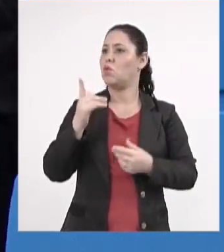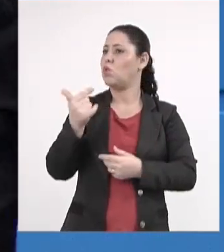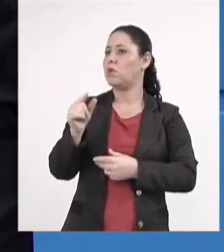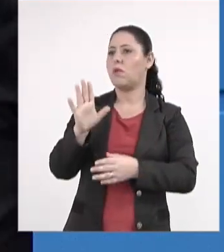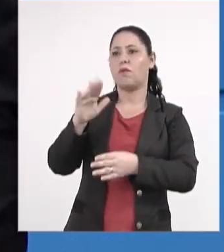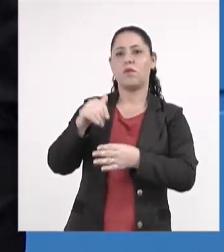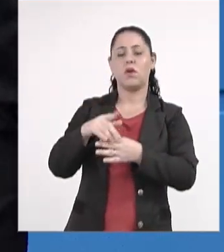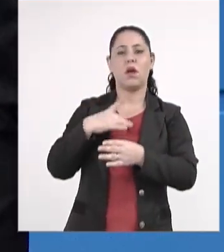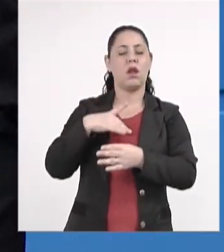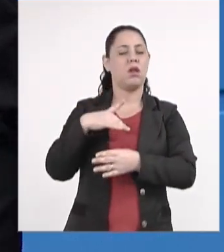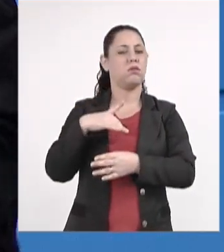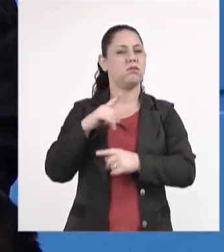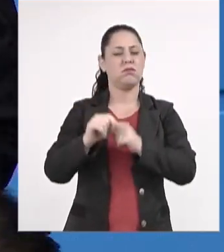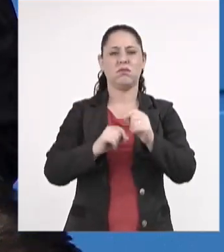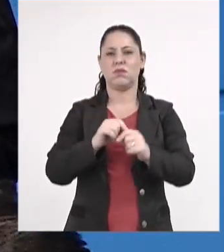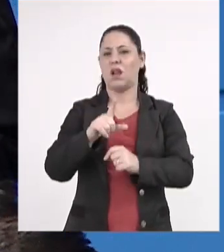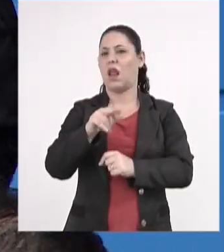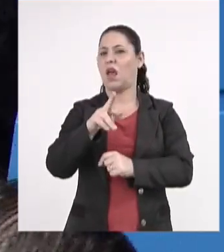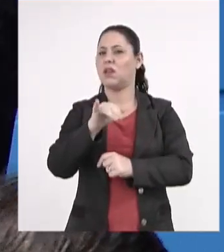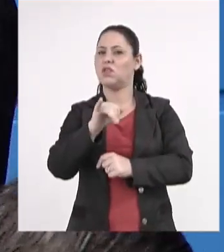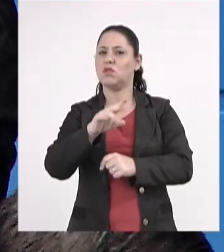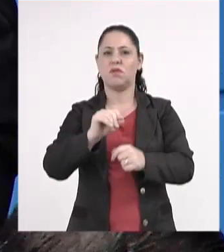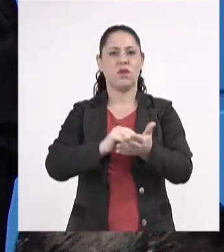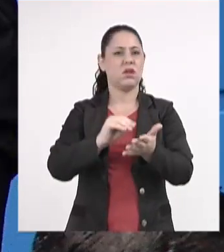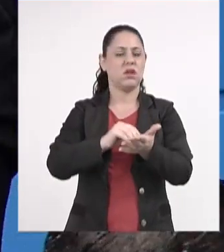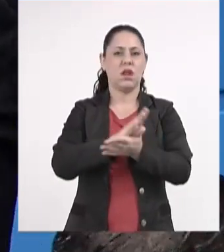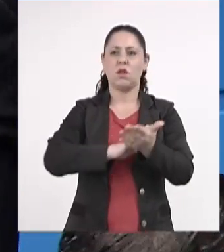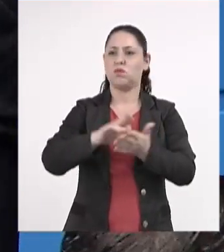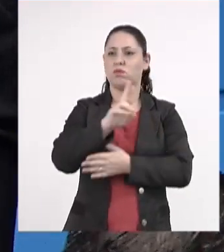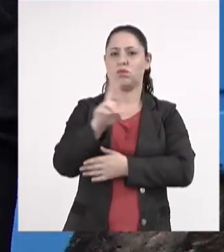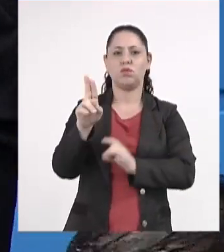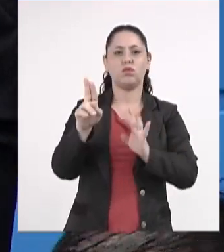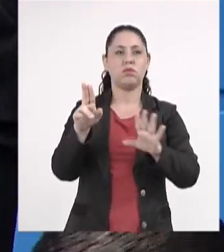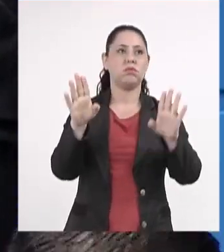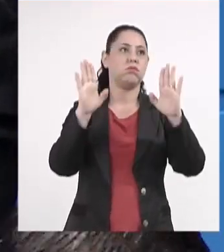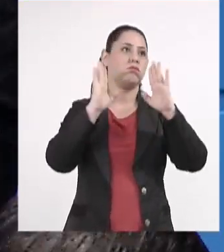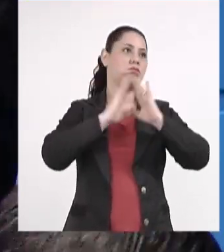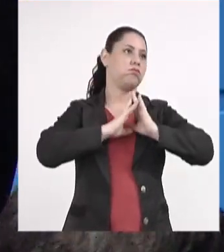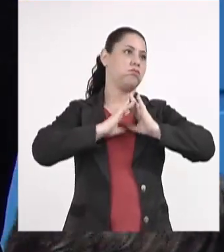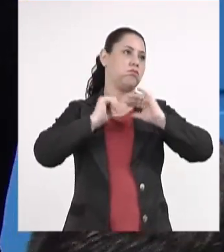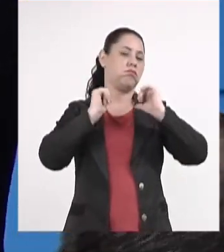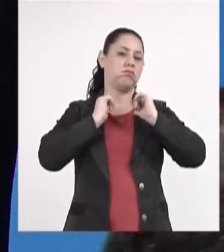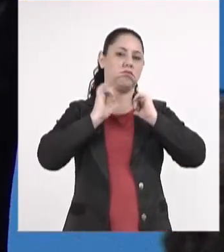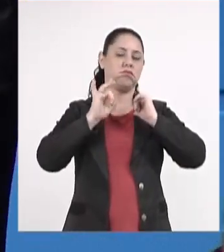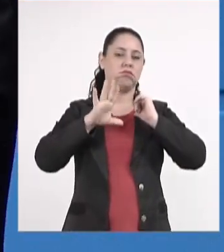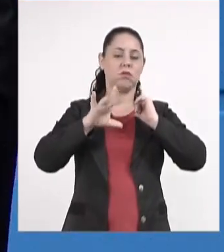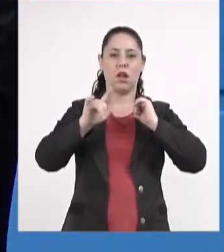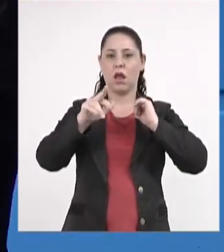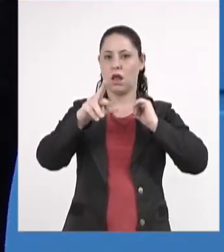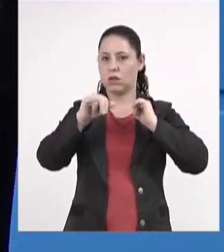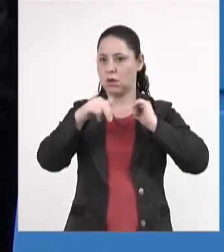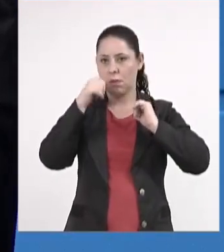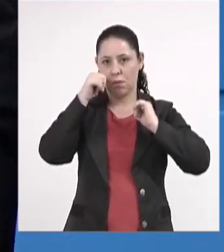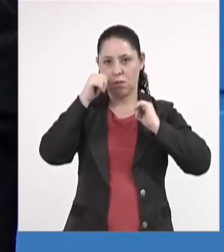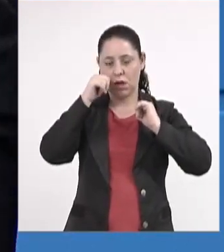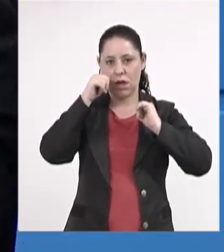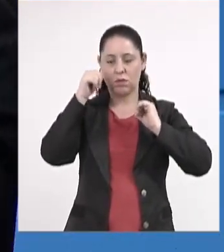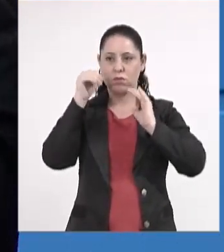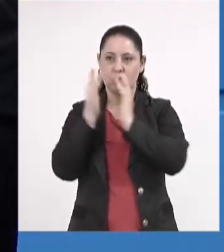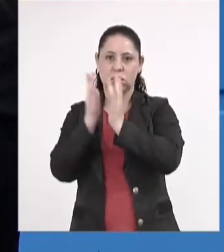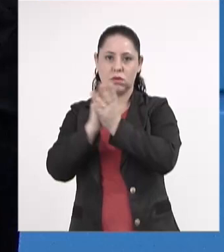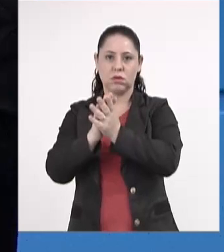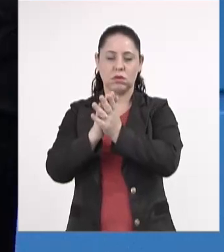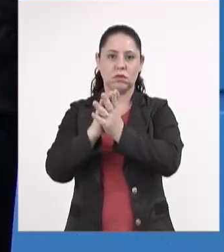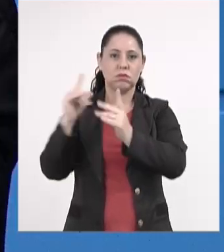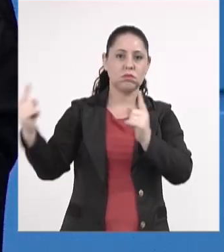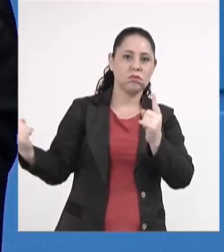voto foi candidato laranja quando você não faz nada que você coloca o teu nome fica em casa não volta quando você põe uma mulher esposa de um candidato